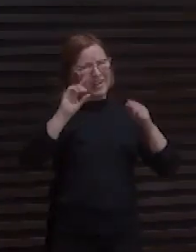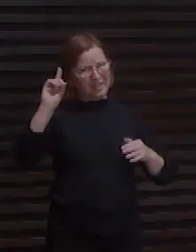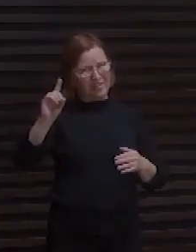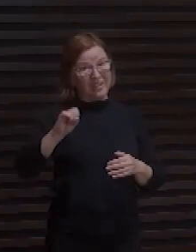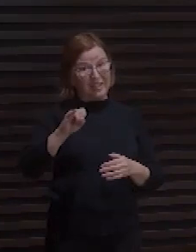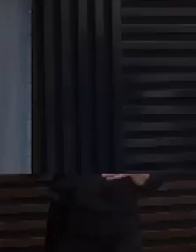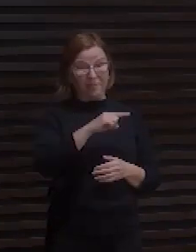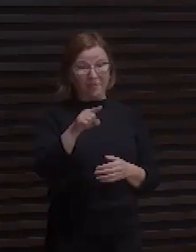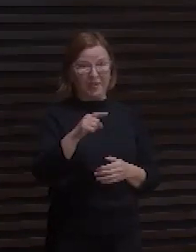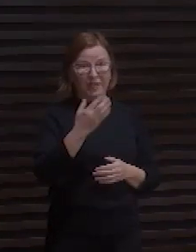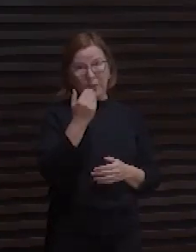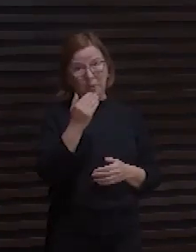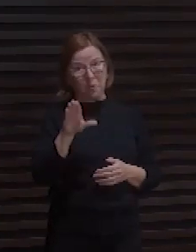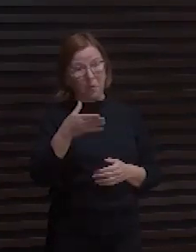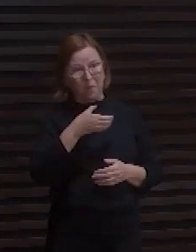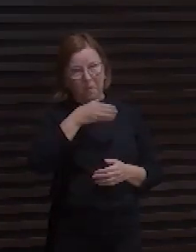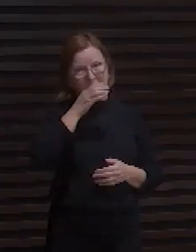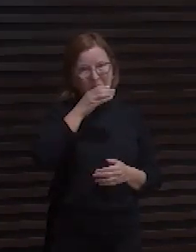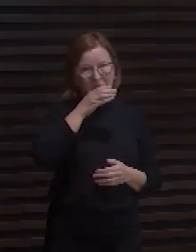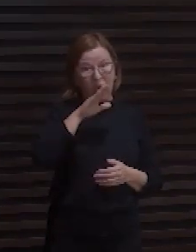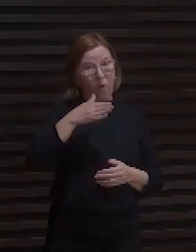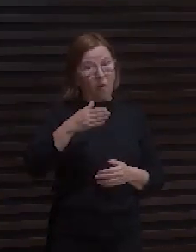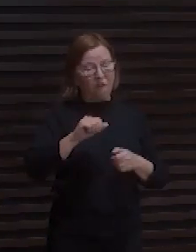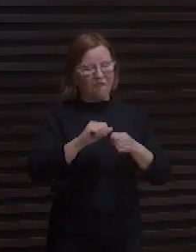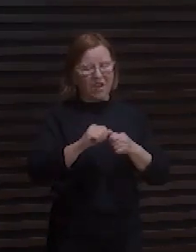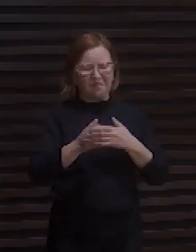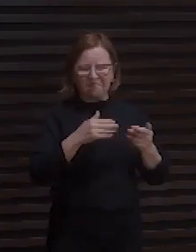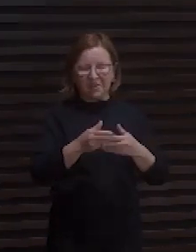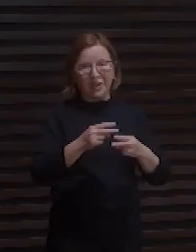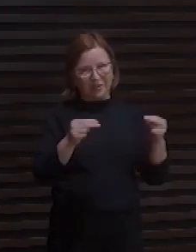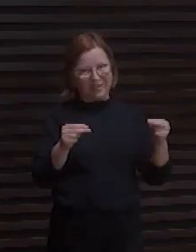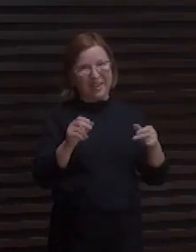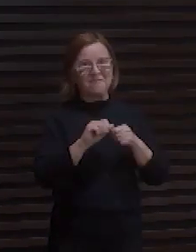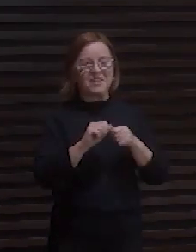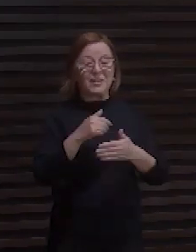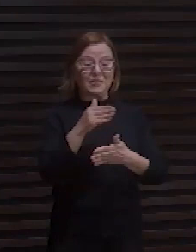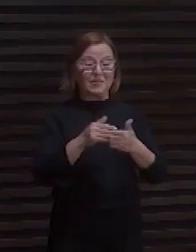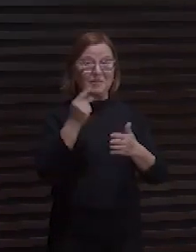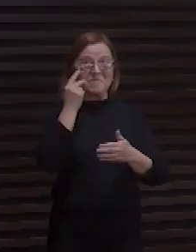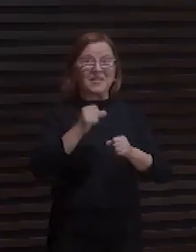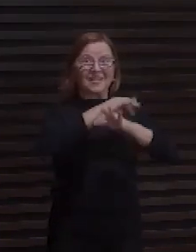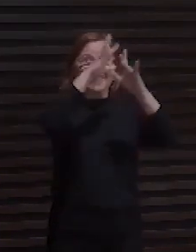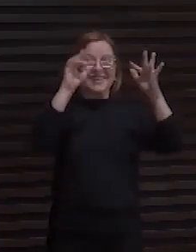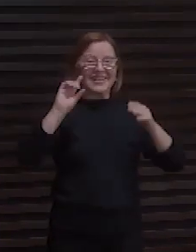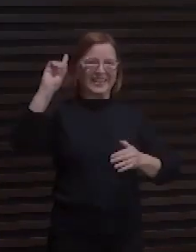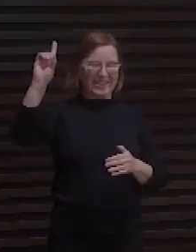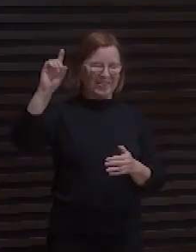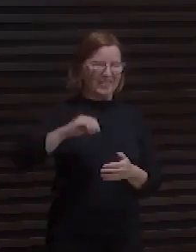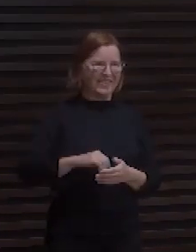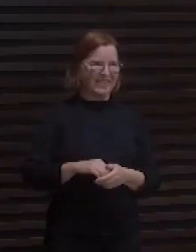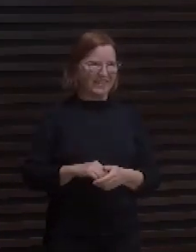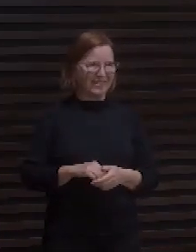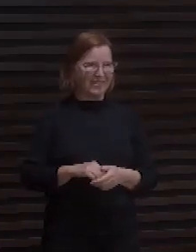bebais, ou façais outra coisa qualquer. Fazei tudo para a glória de Deus. Vai promover a